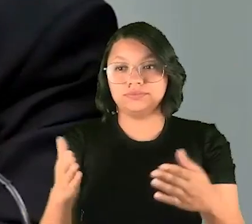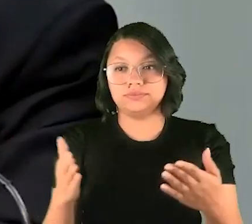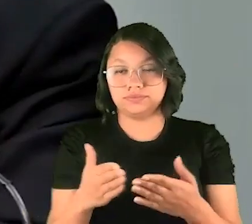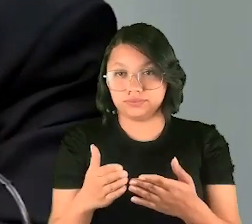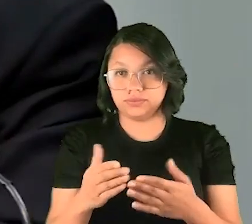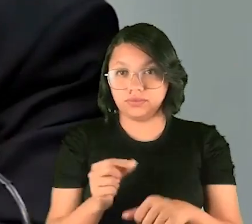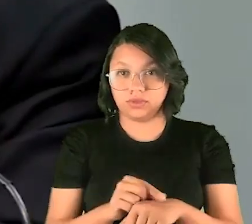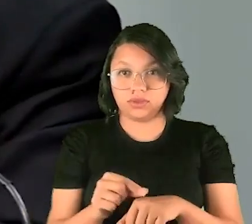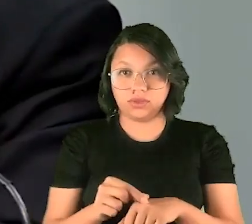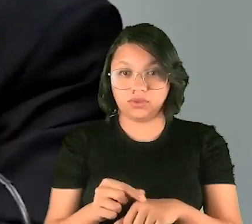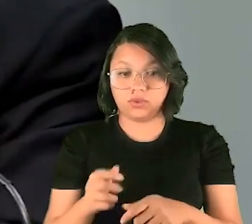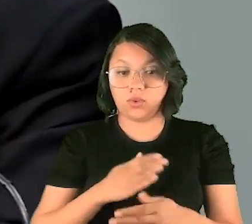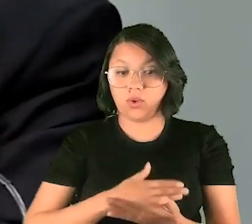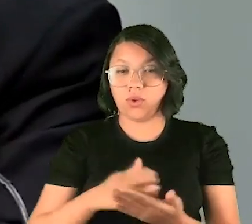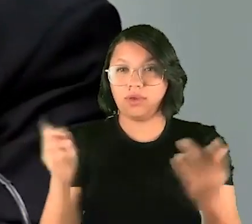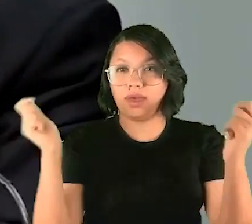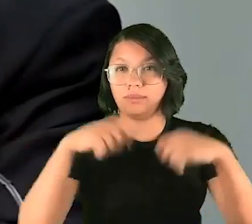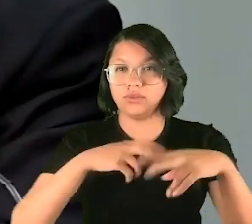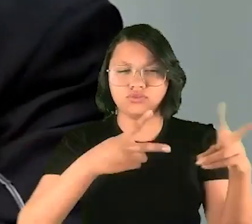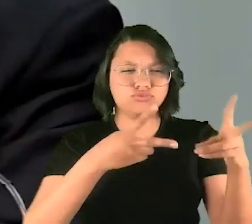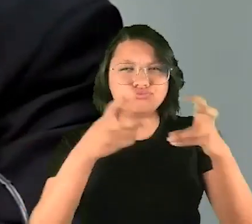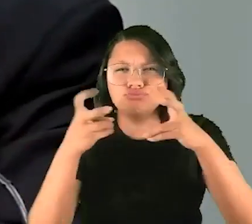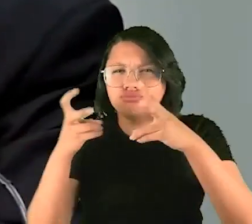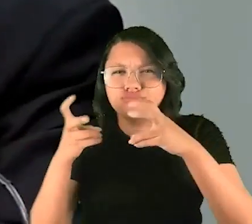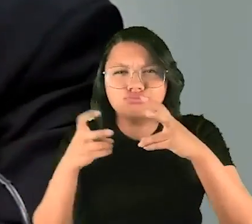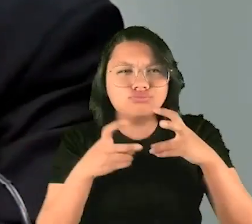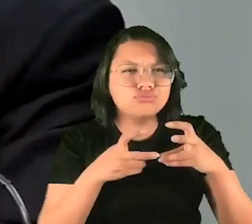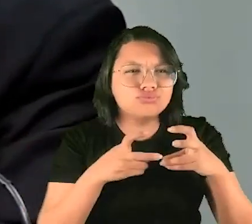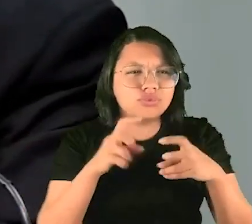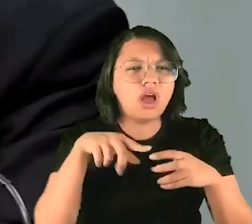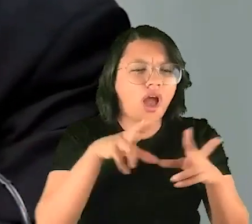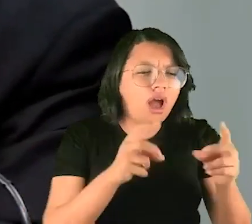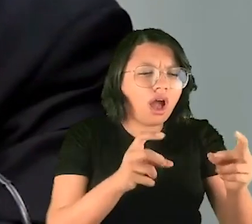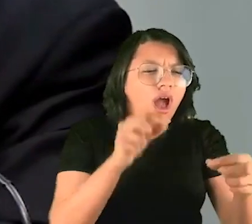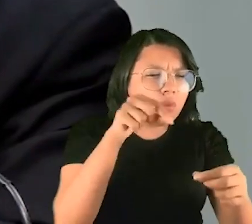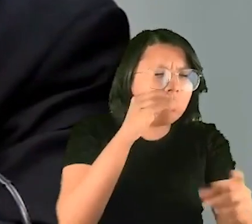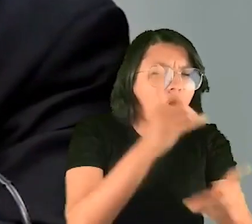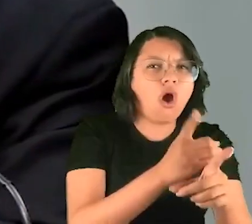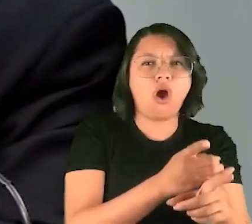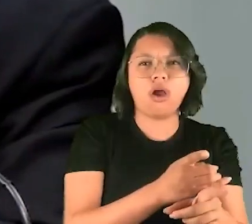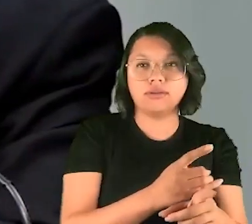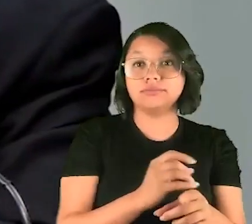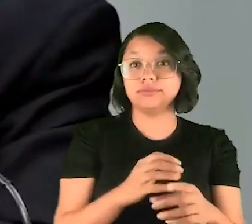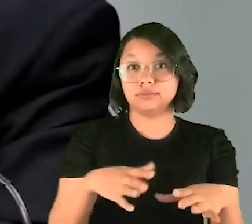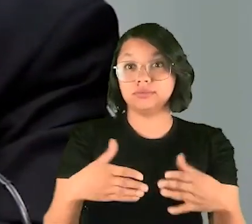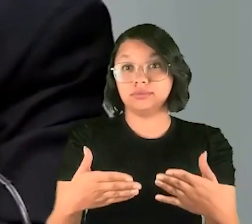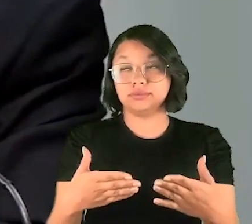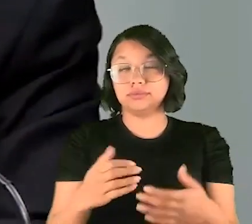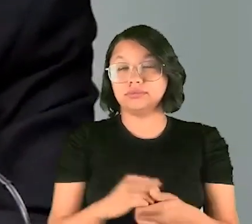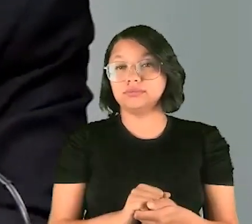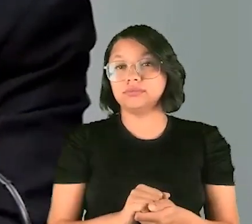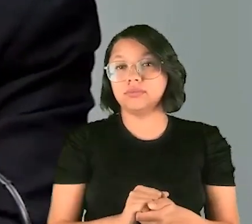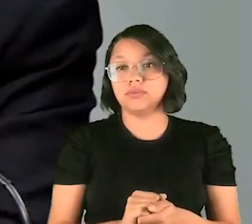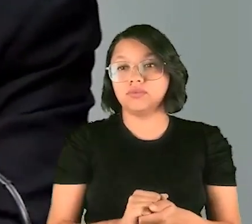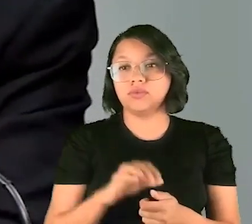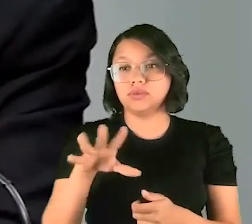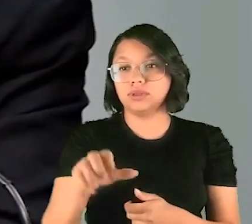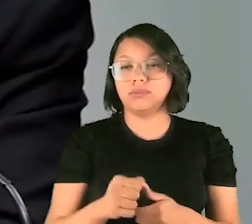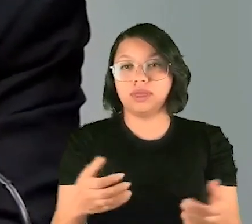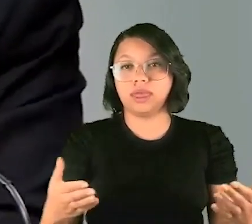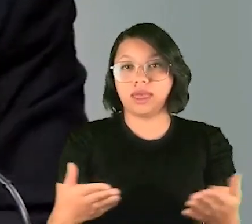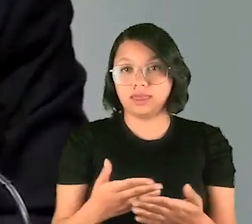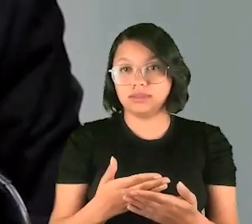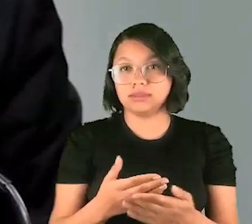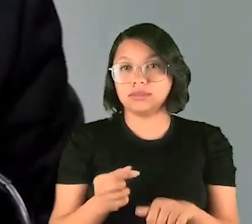célula do paciente e a célula passa, então, a ter a capacidade de identificar a célula cancerosa. Aí você pega essa célula